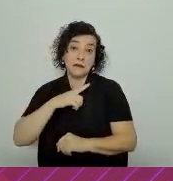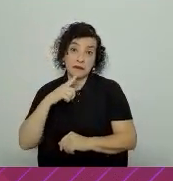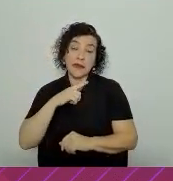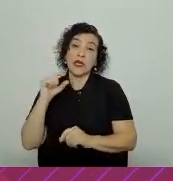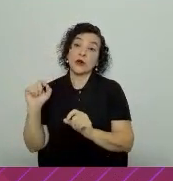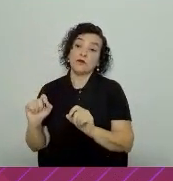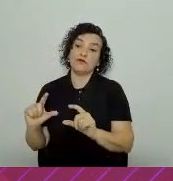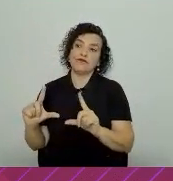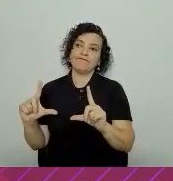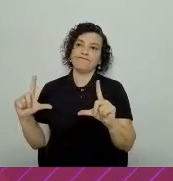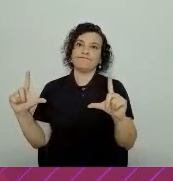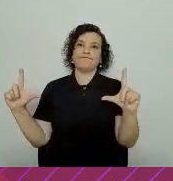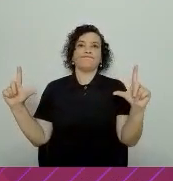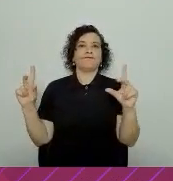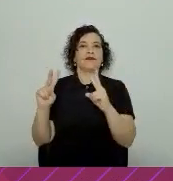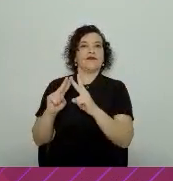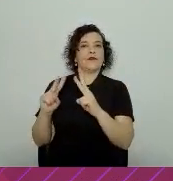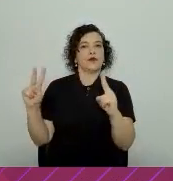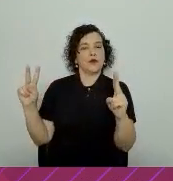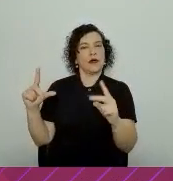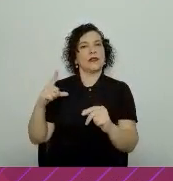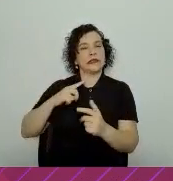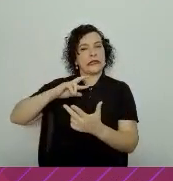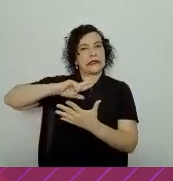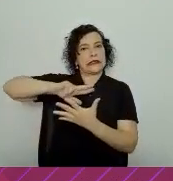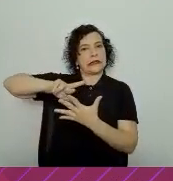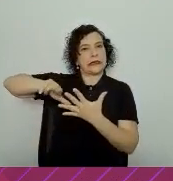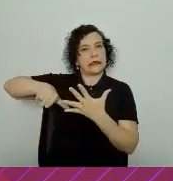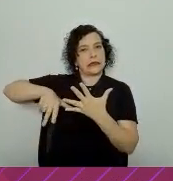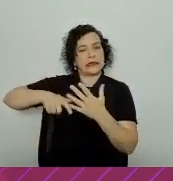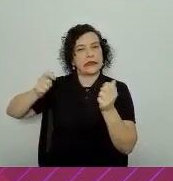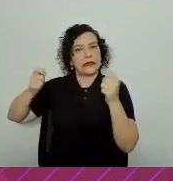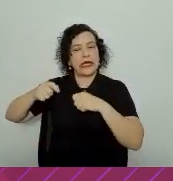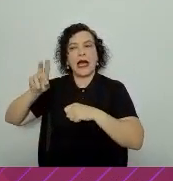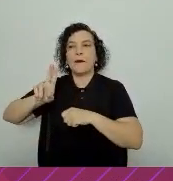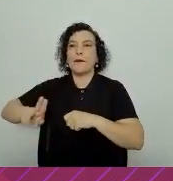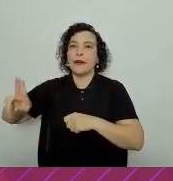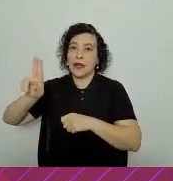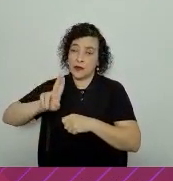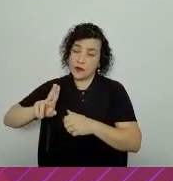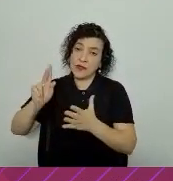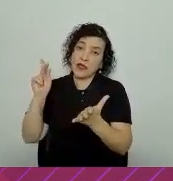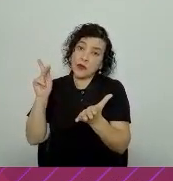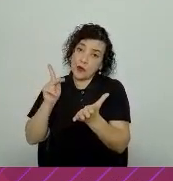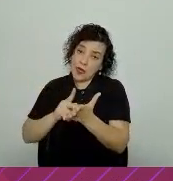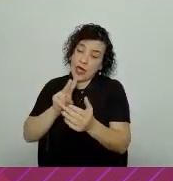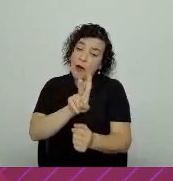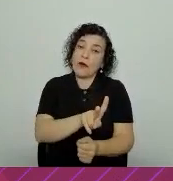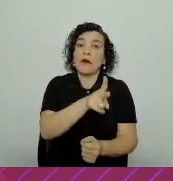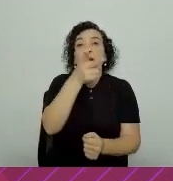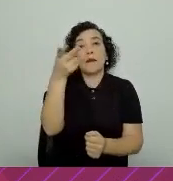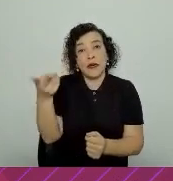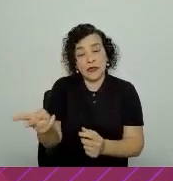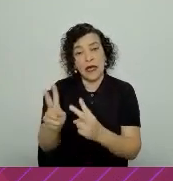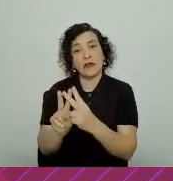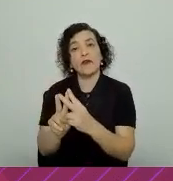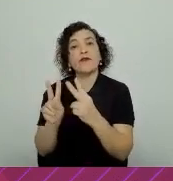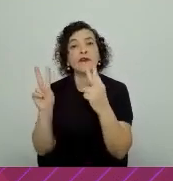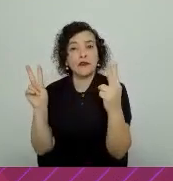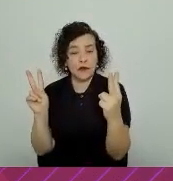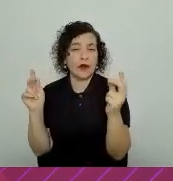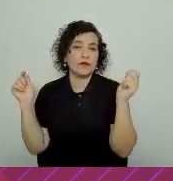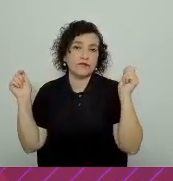aumento da virtualidade eu tenho mais elementos virtuais no mundo real Até que a gente chega do lado de lá 100%